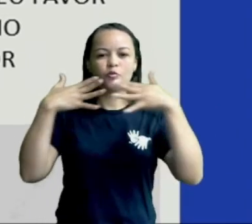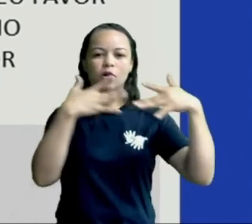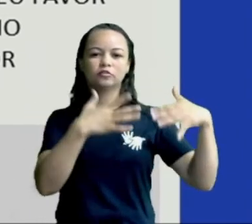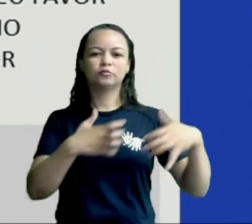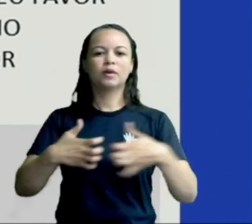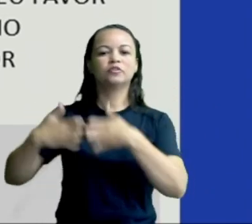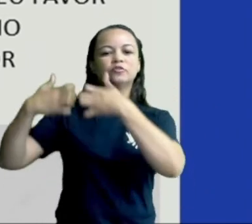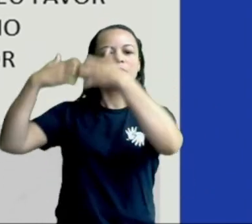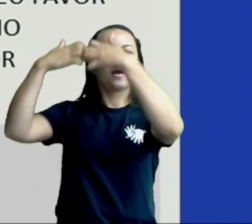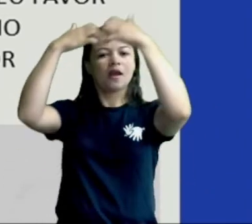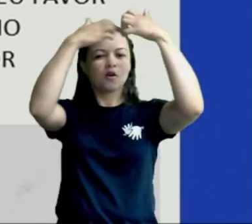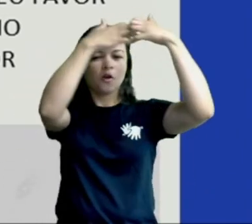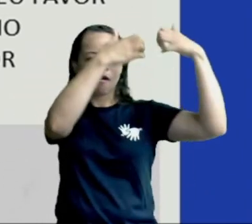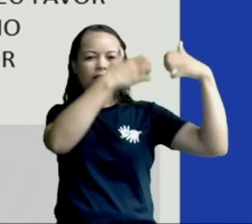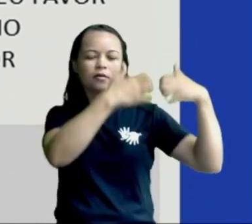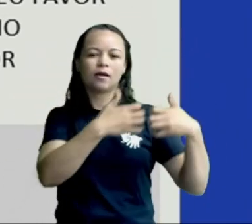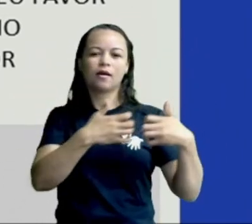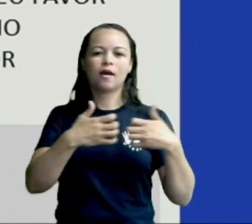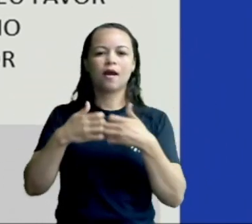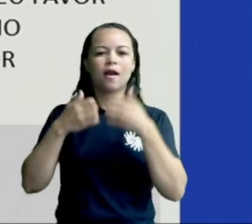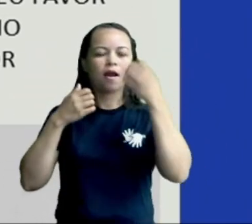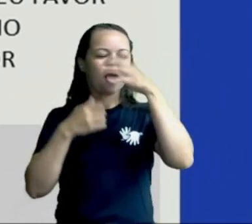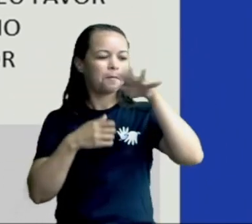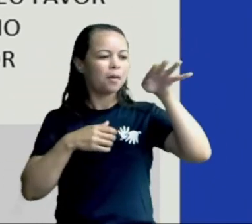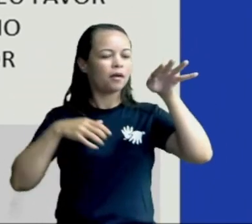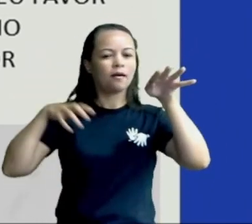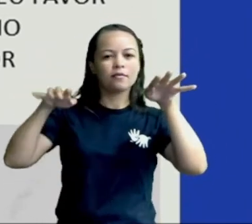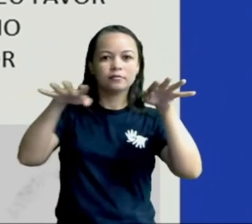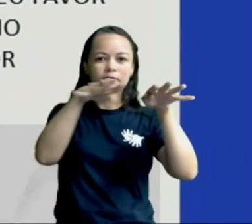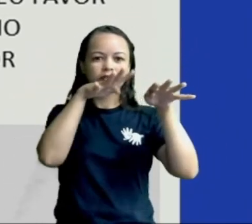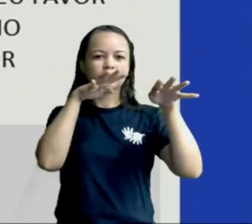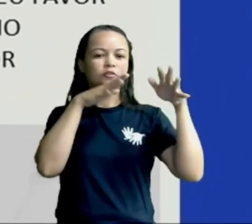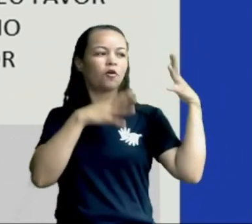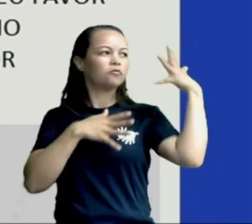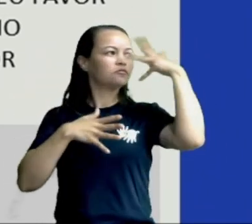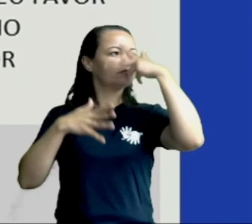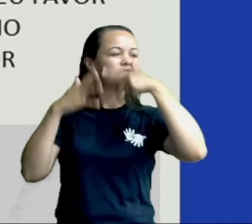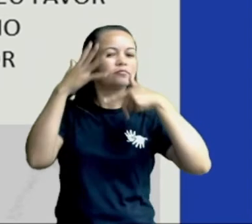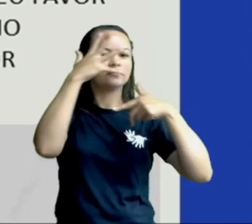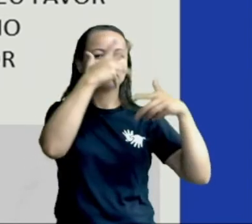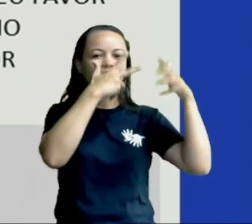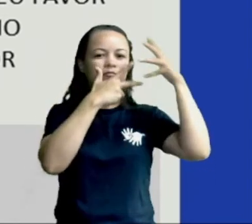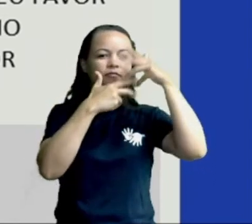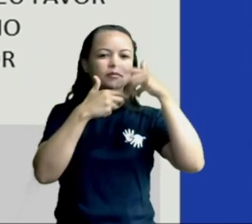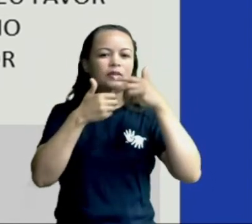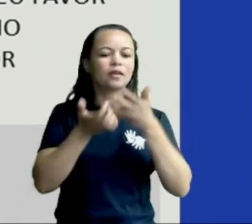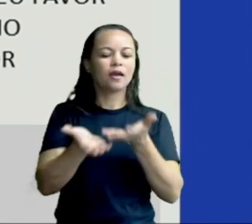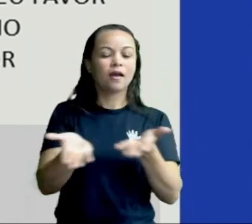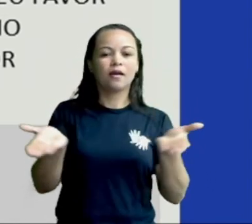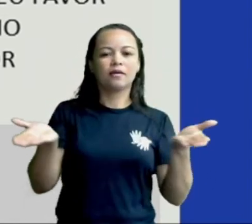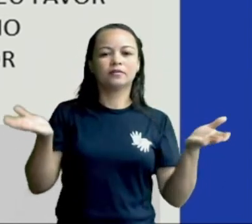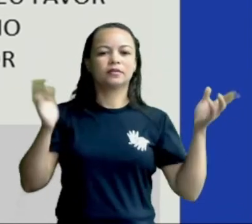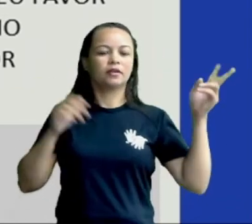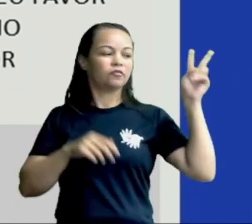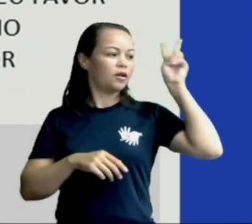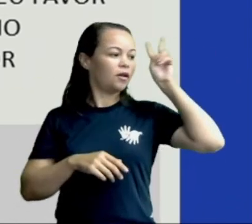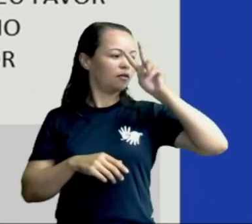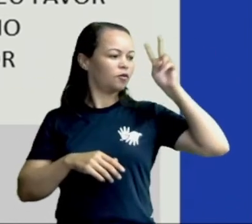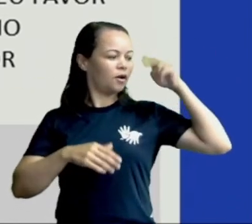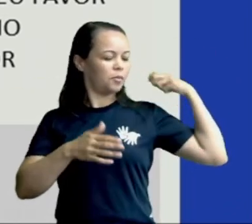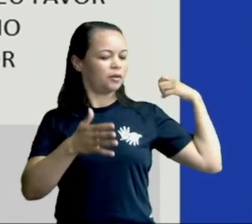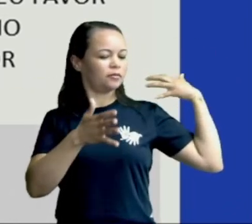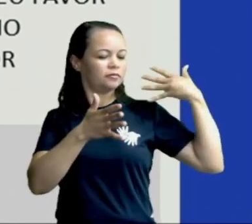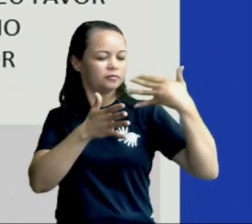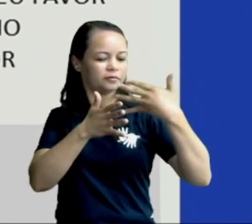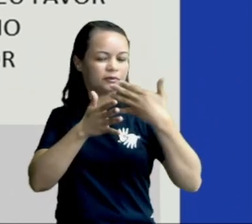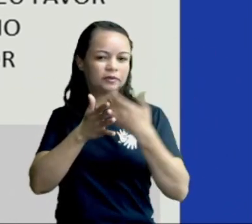as tuas irmãs de maior glória, aparecem visões de sobrancelha, escrevendo